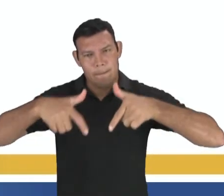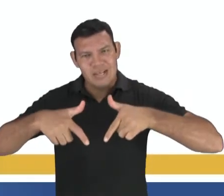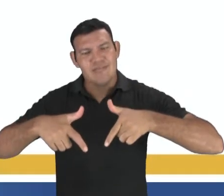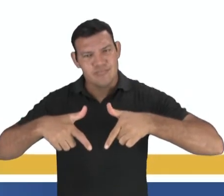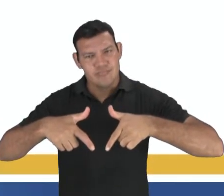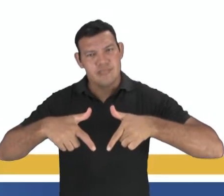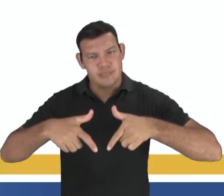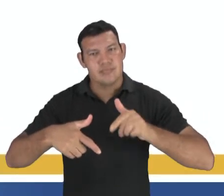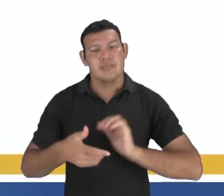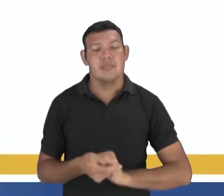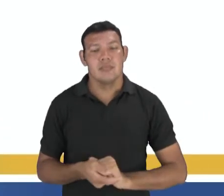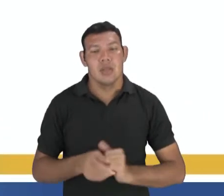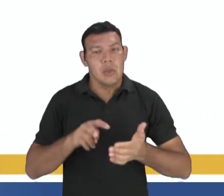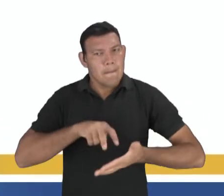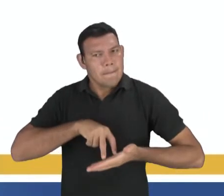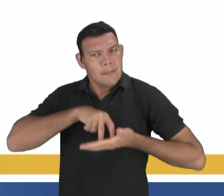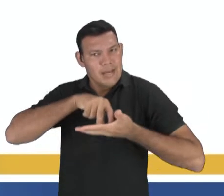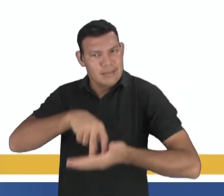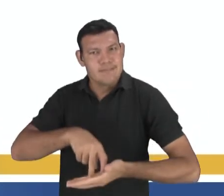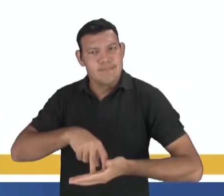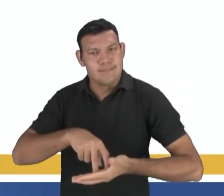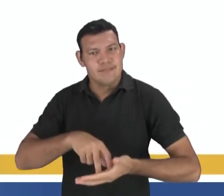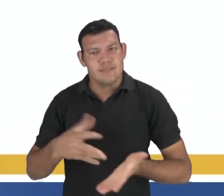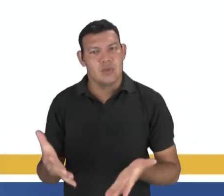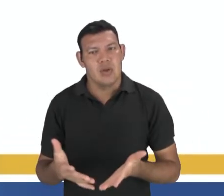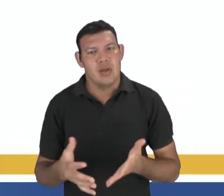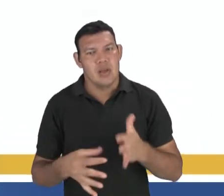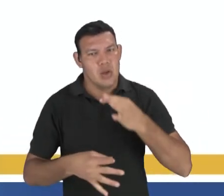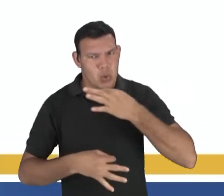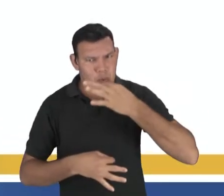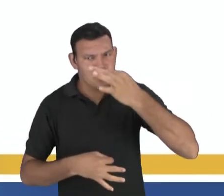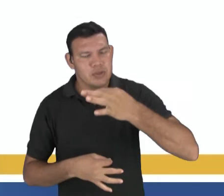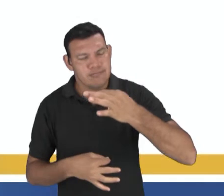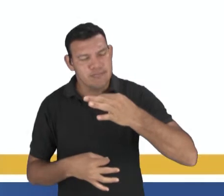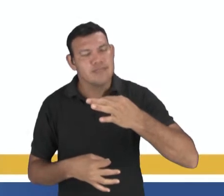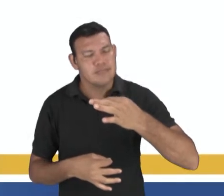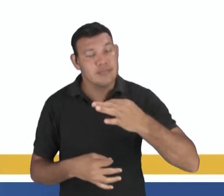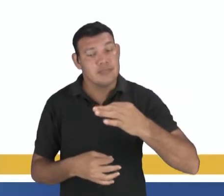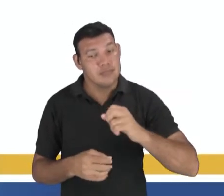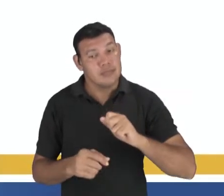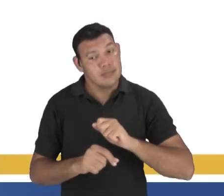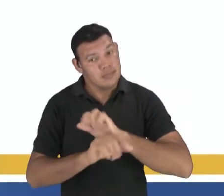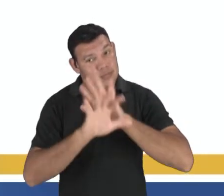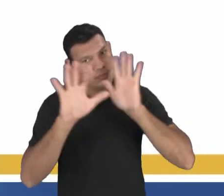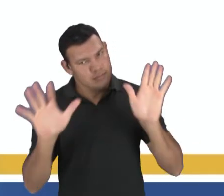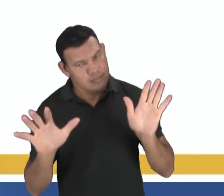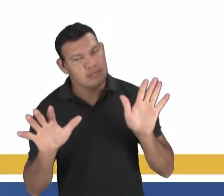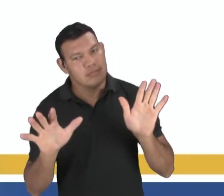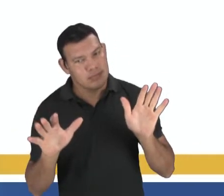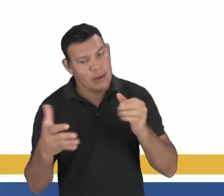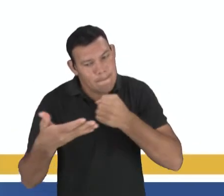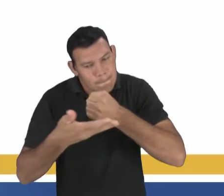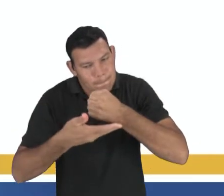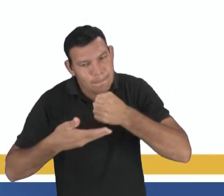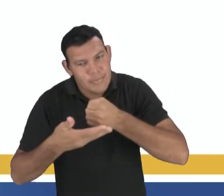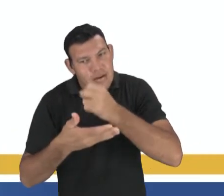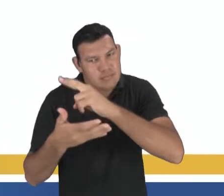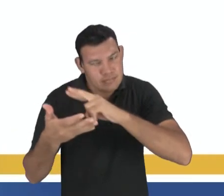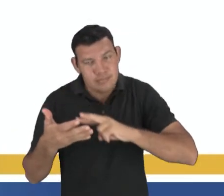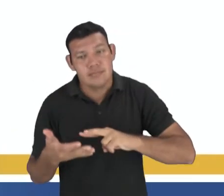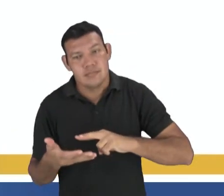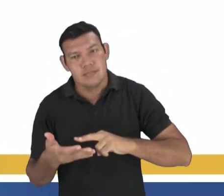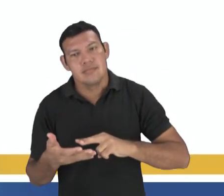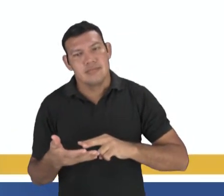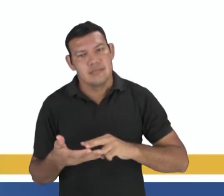lê. Sustenta-se no argumento, qual é esse? Que é evidente que o suporte de base para a